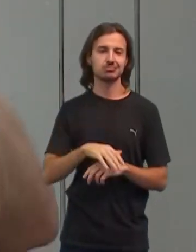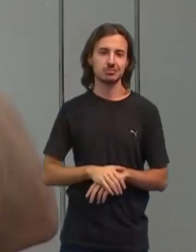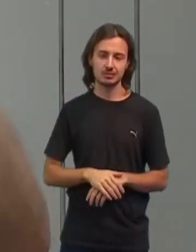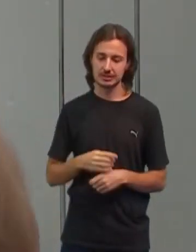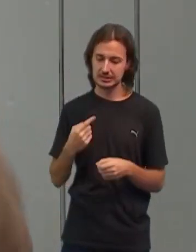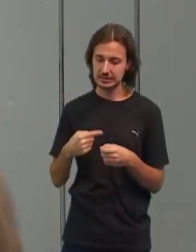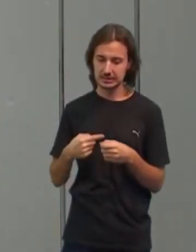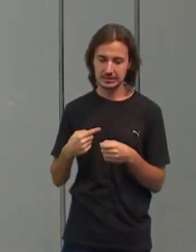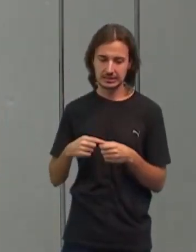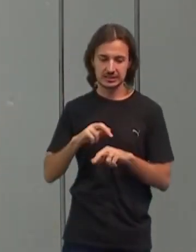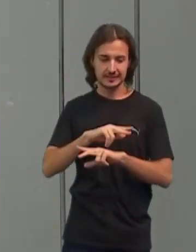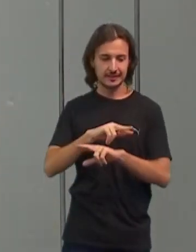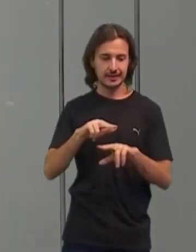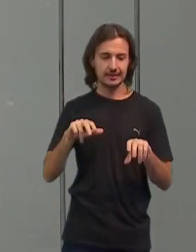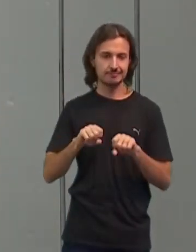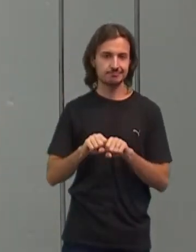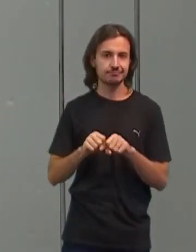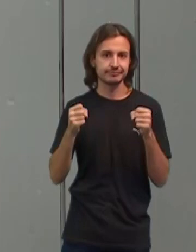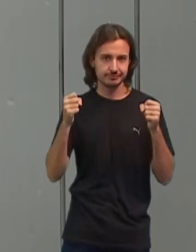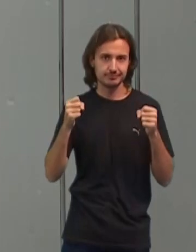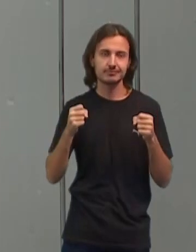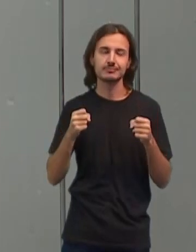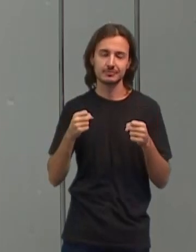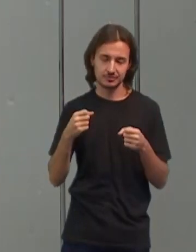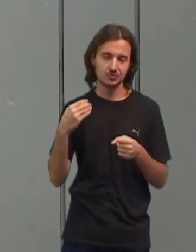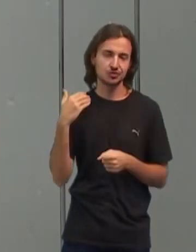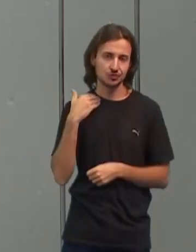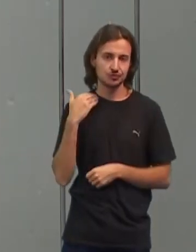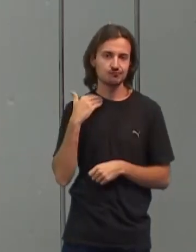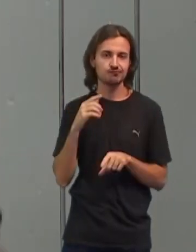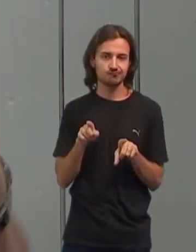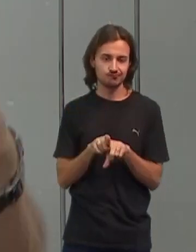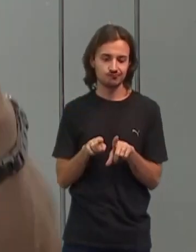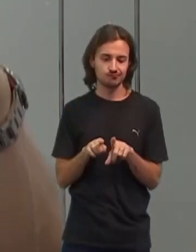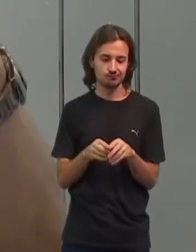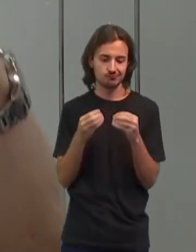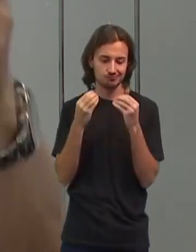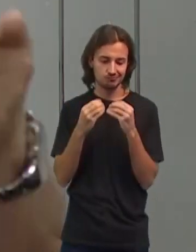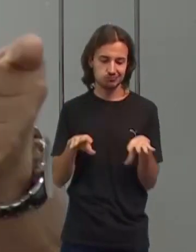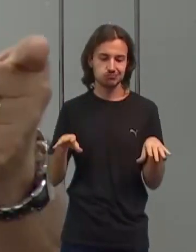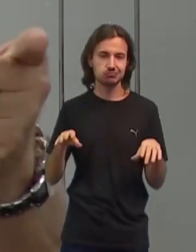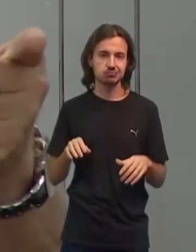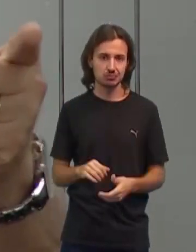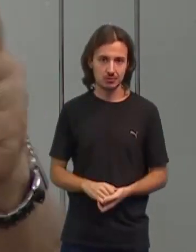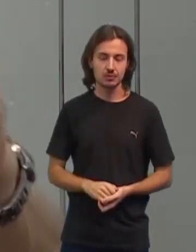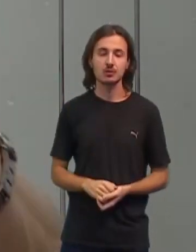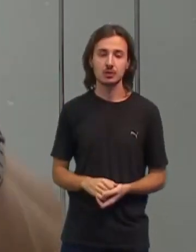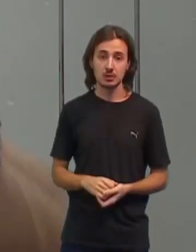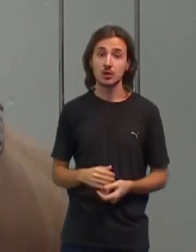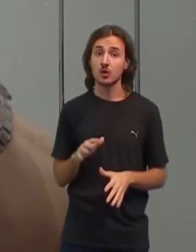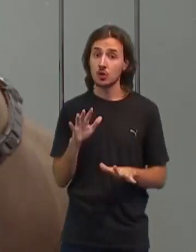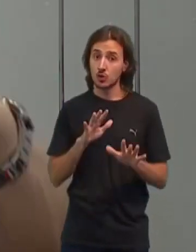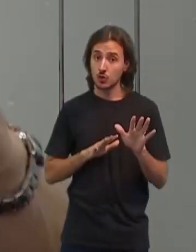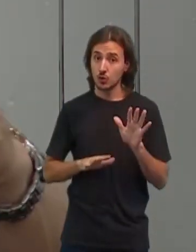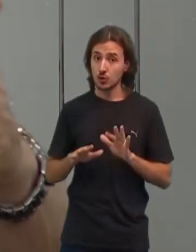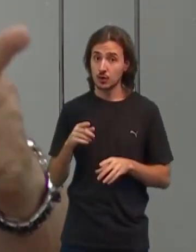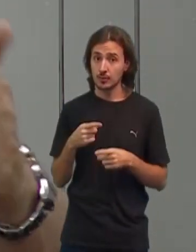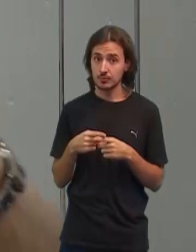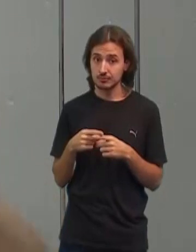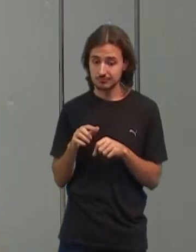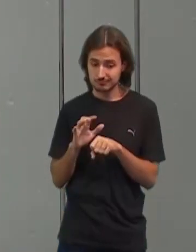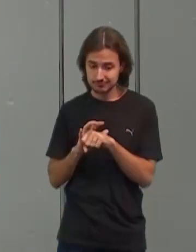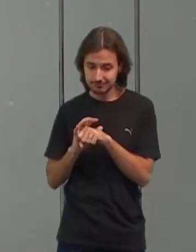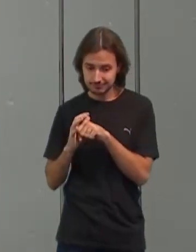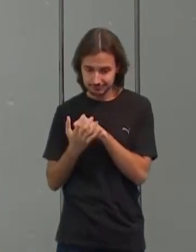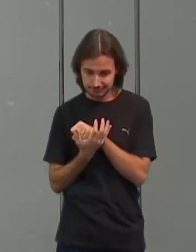seria diferente. Uma coisa que nós temos que ter todo cuidado, que nós saímos de um período de pandemia, as contas